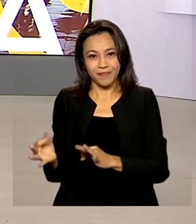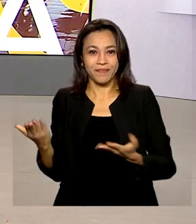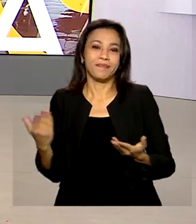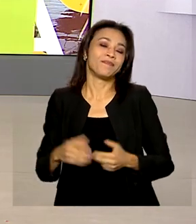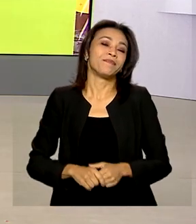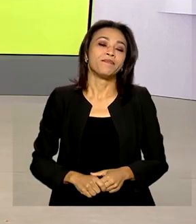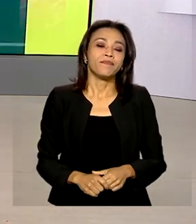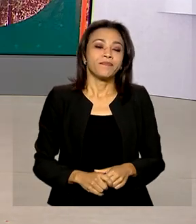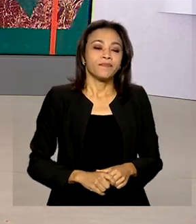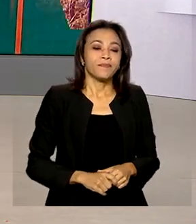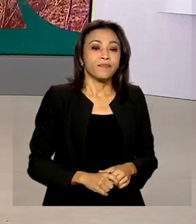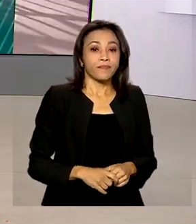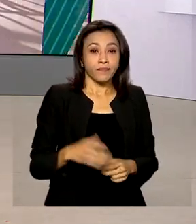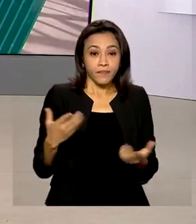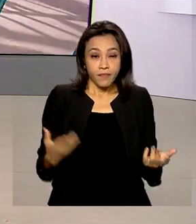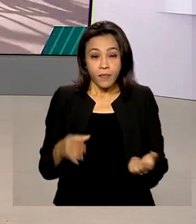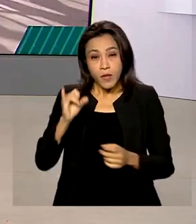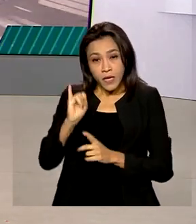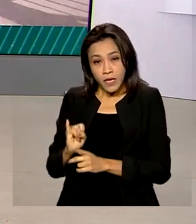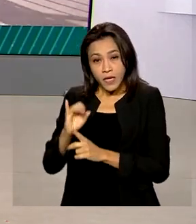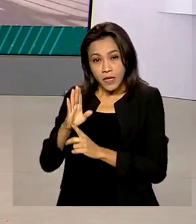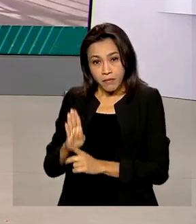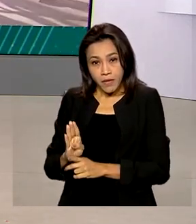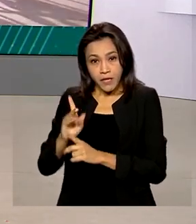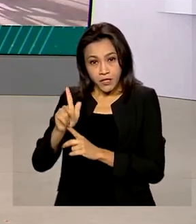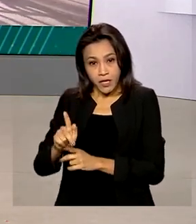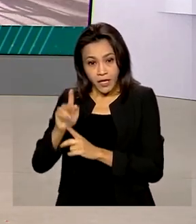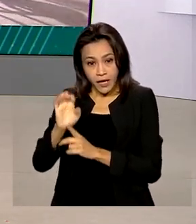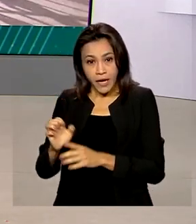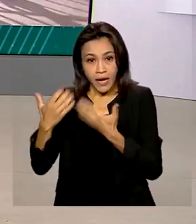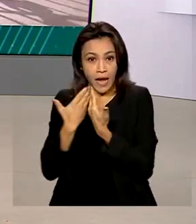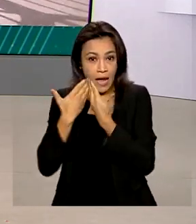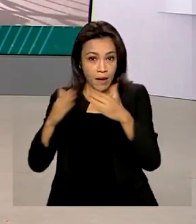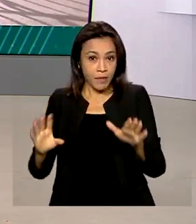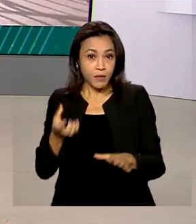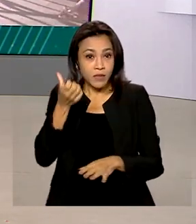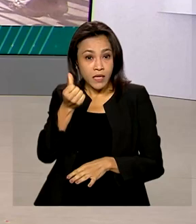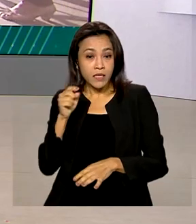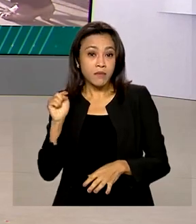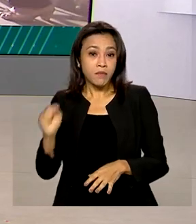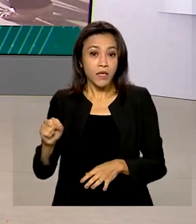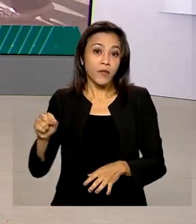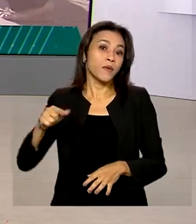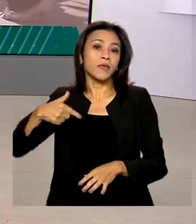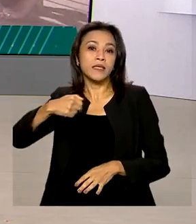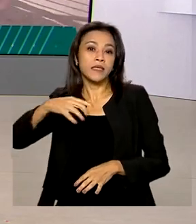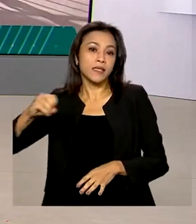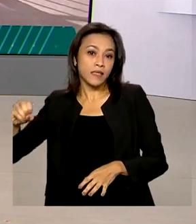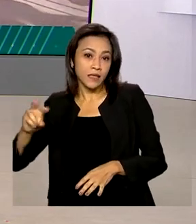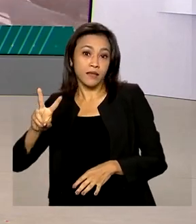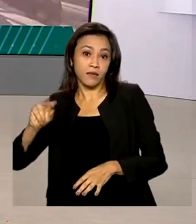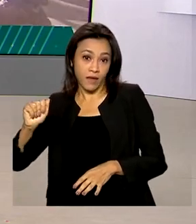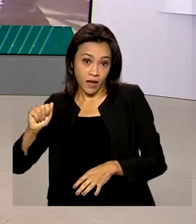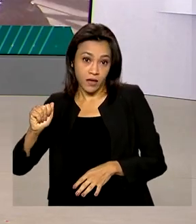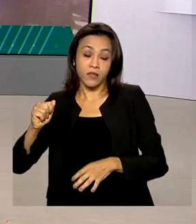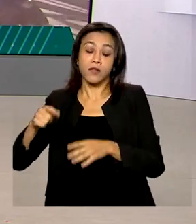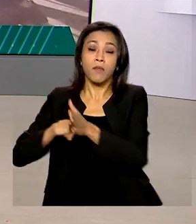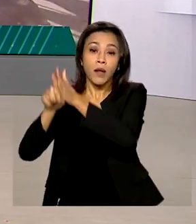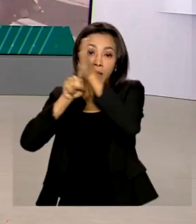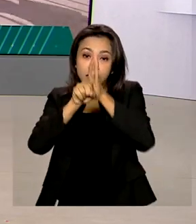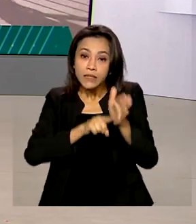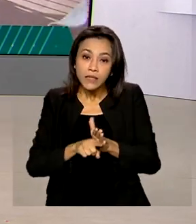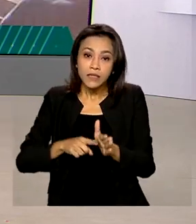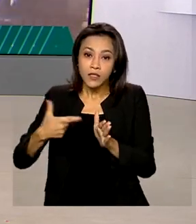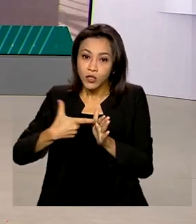O IBGE abriu mais 6.700 vagas temporárias para o Censo 2022. As